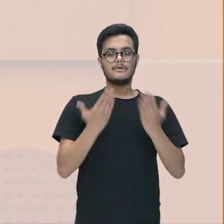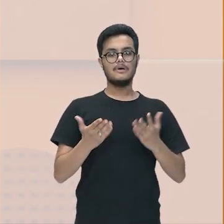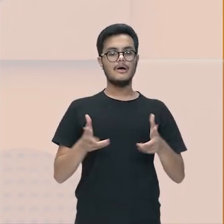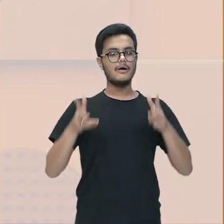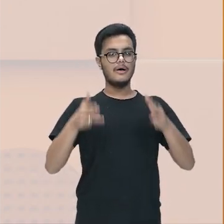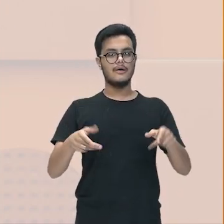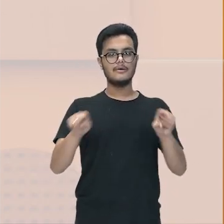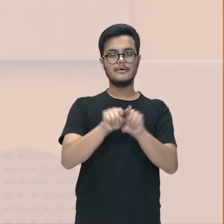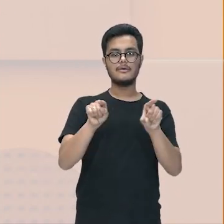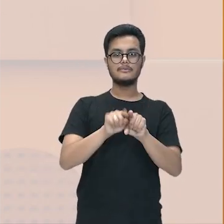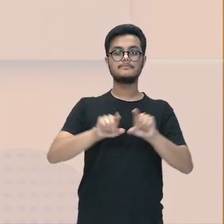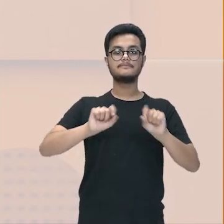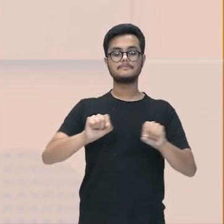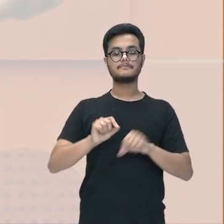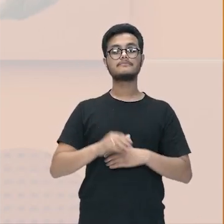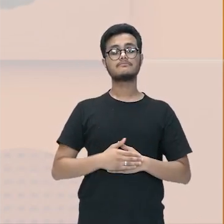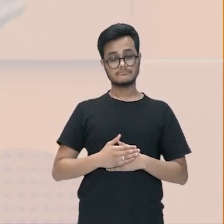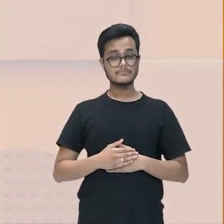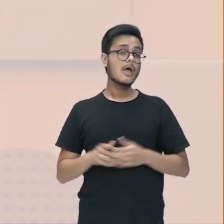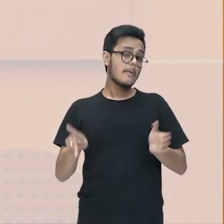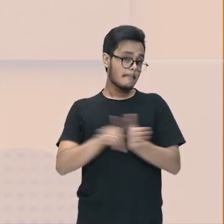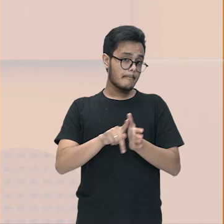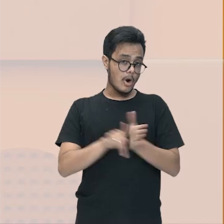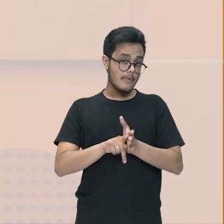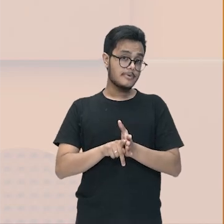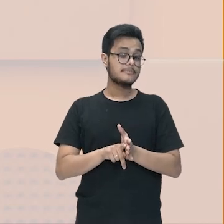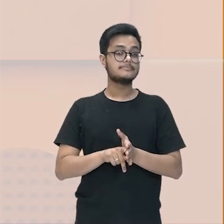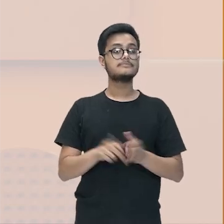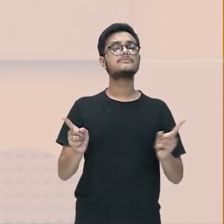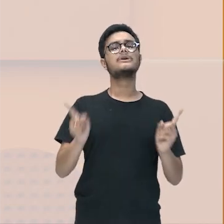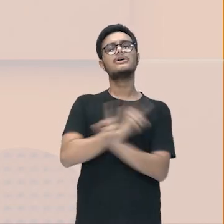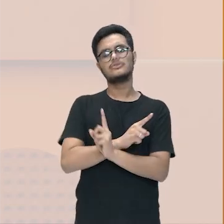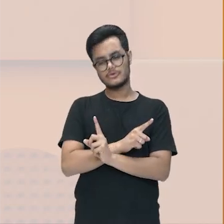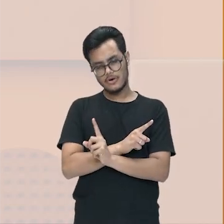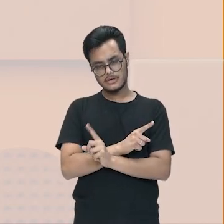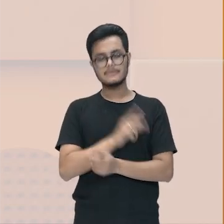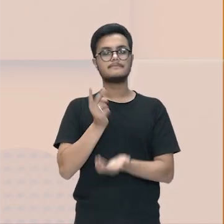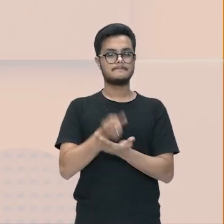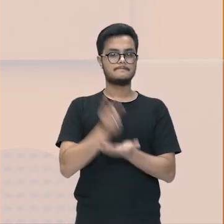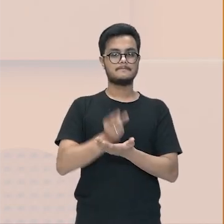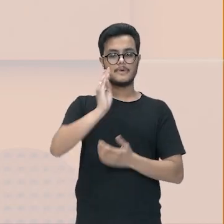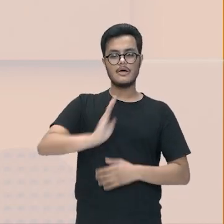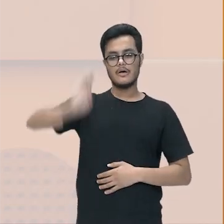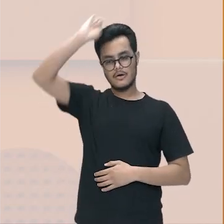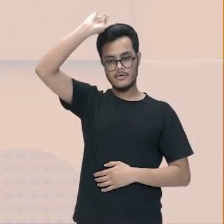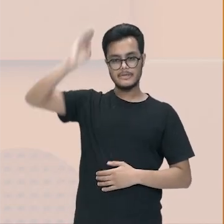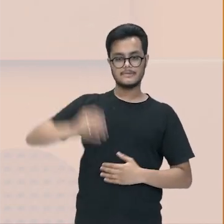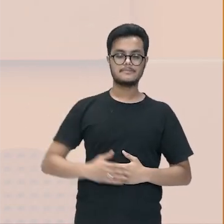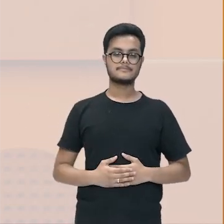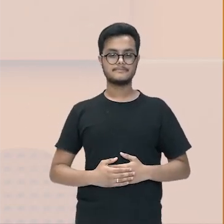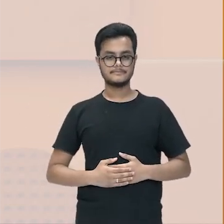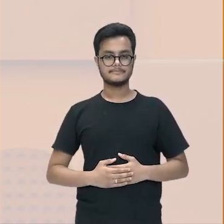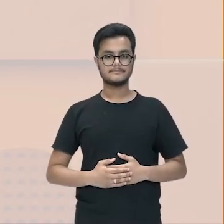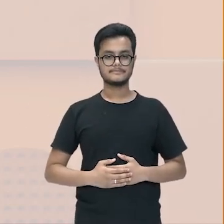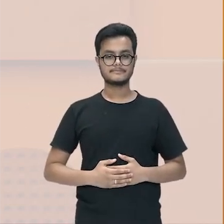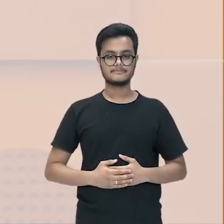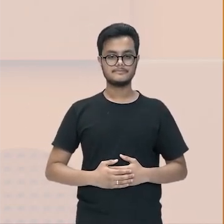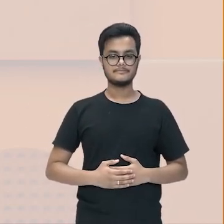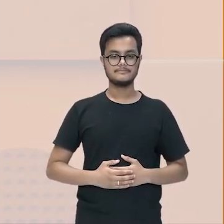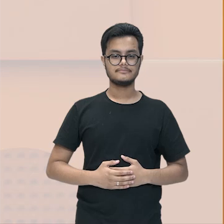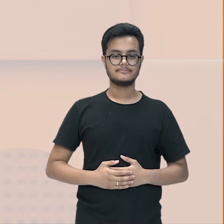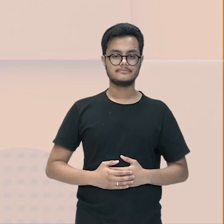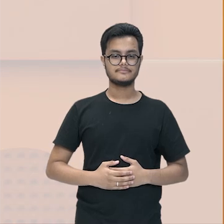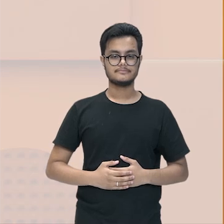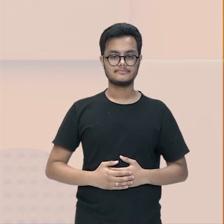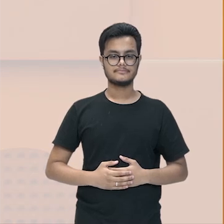gente vai ver Hera. É o nome dela no mundo grego e Juno, então, lá para o mundo, então, né, romano. Acompanha